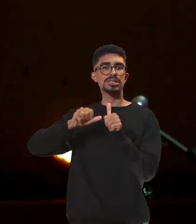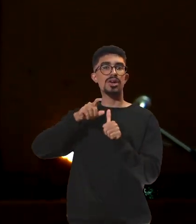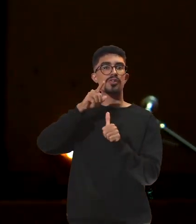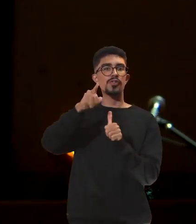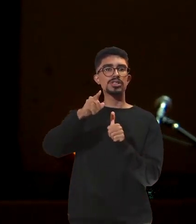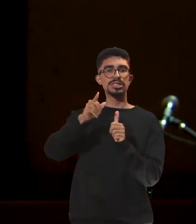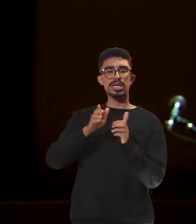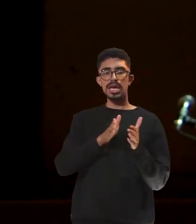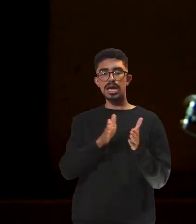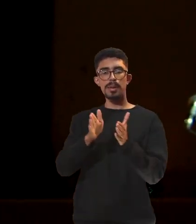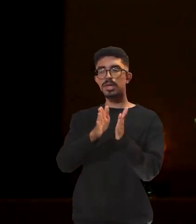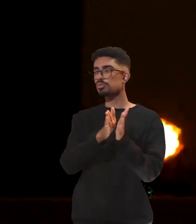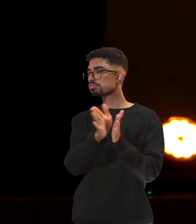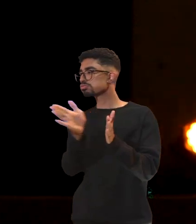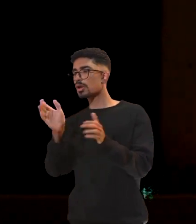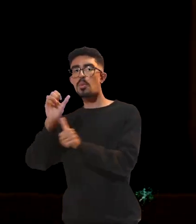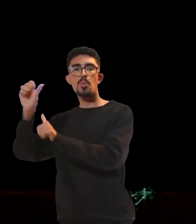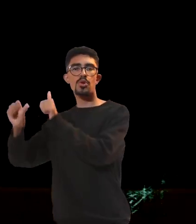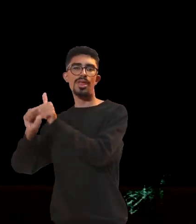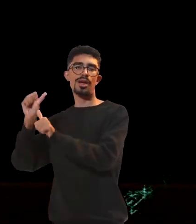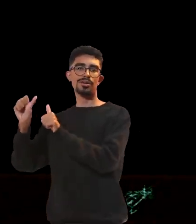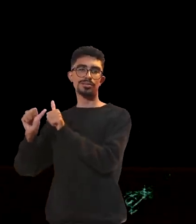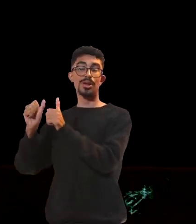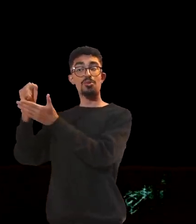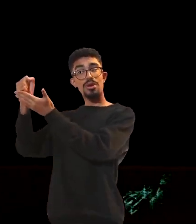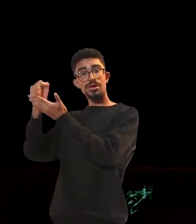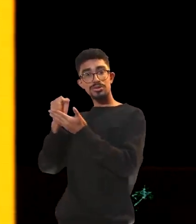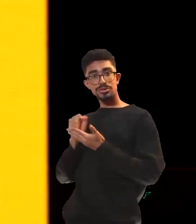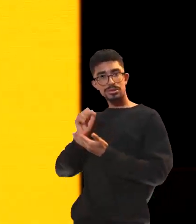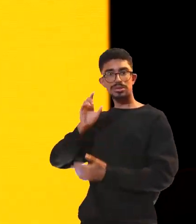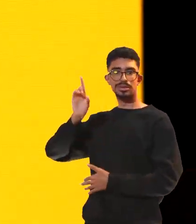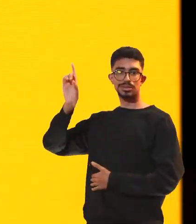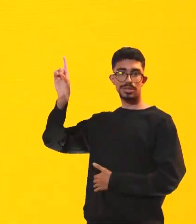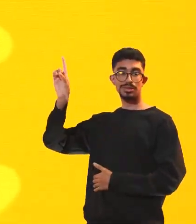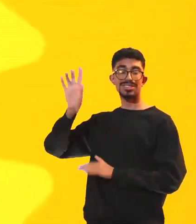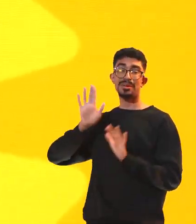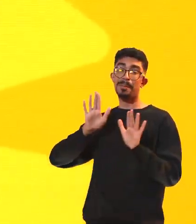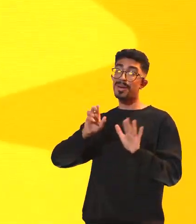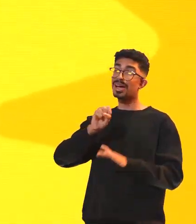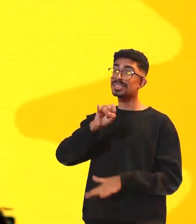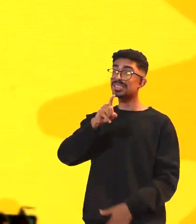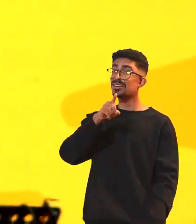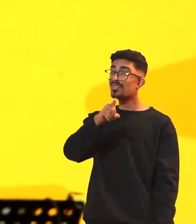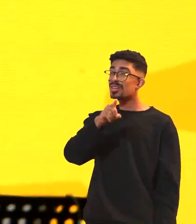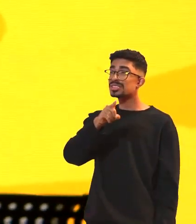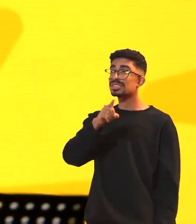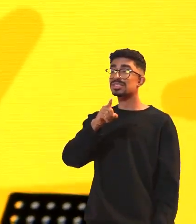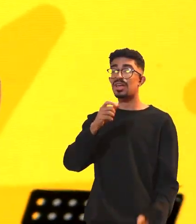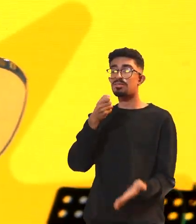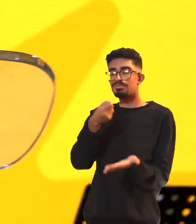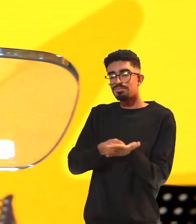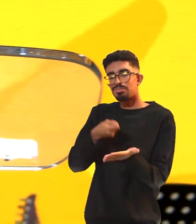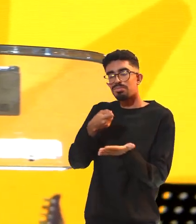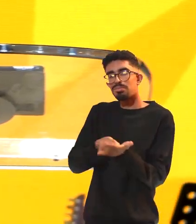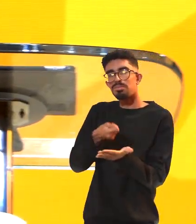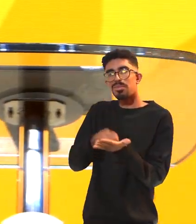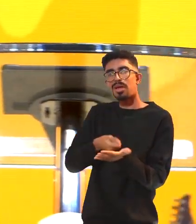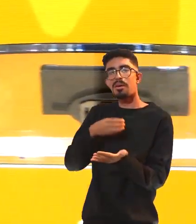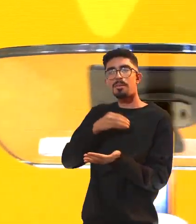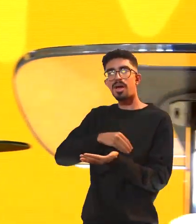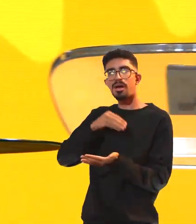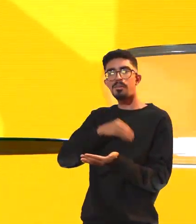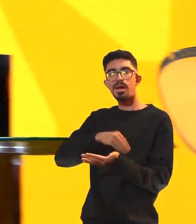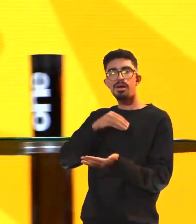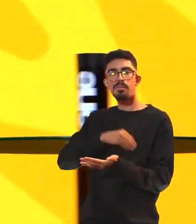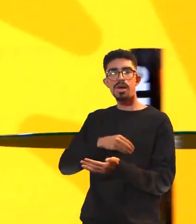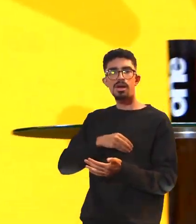diferente, com a ajuda do próprio Deus. Agora, se você não faz isso, se você insiste, se você continua como Davi fez